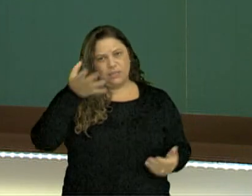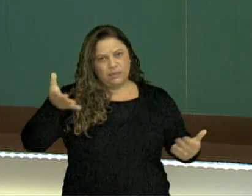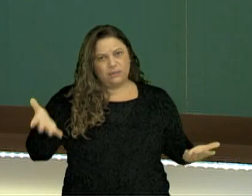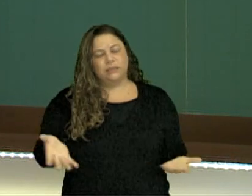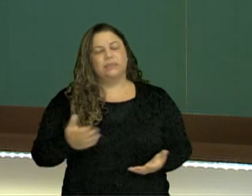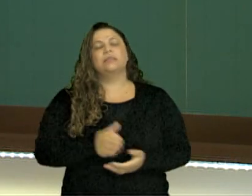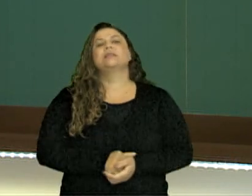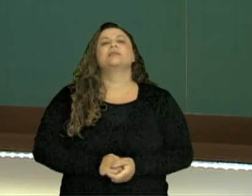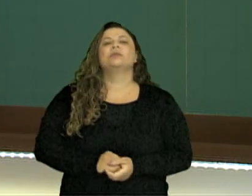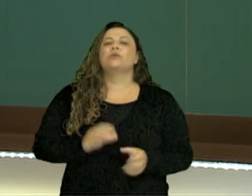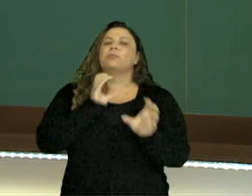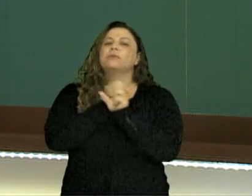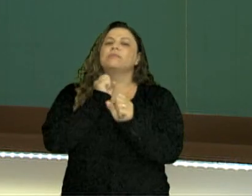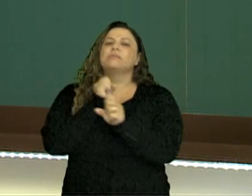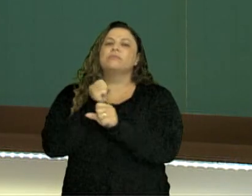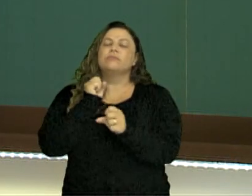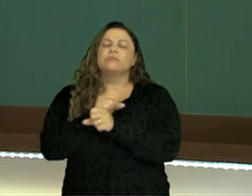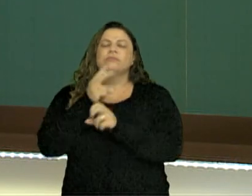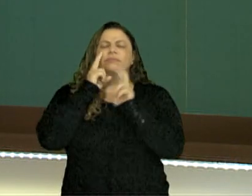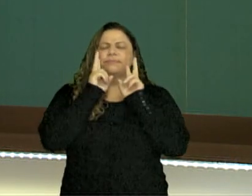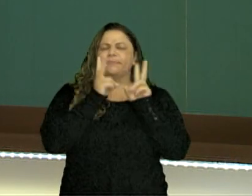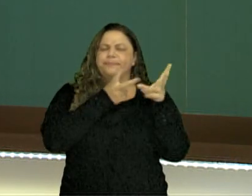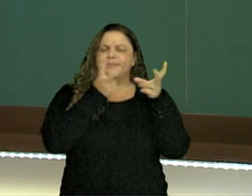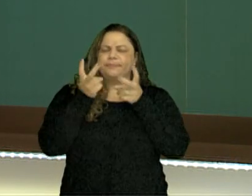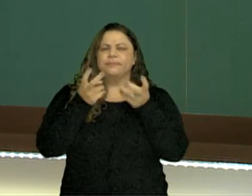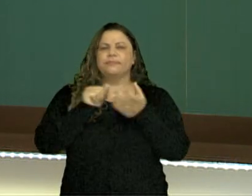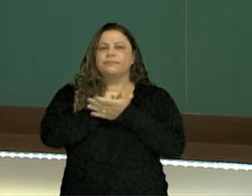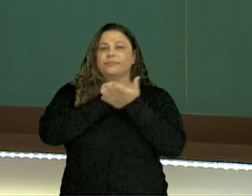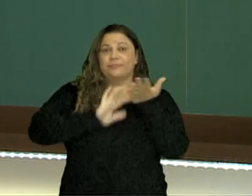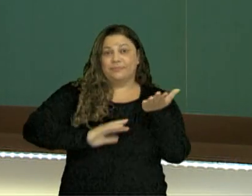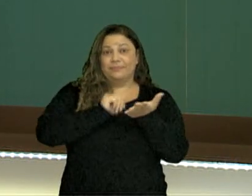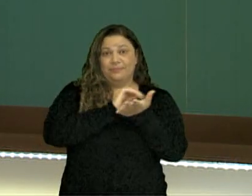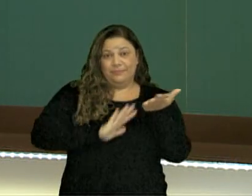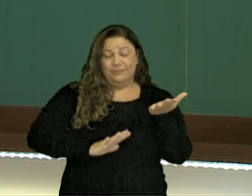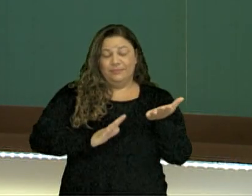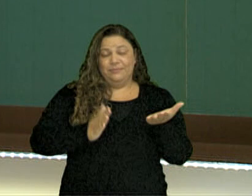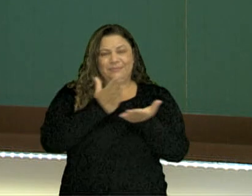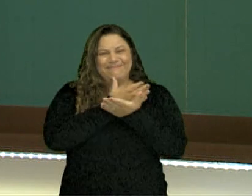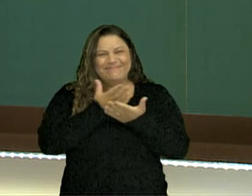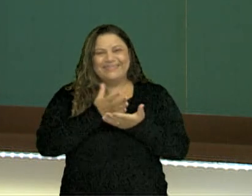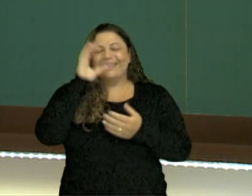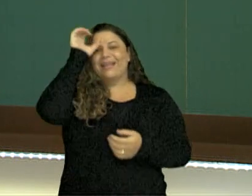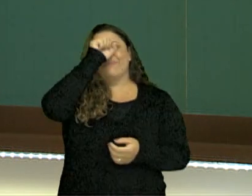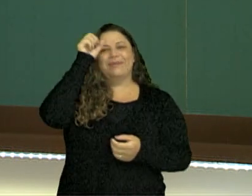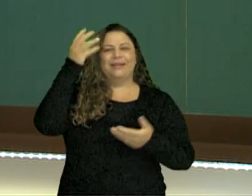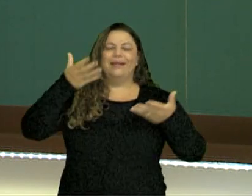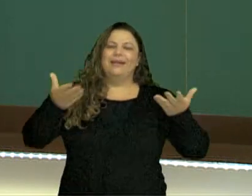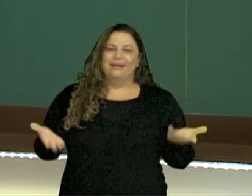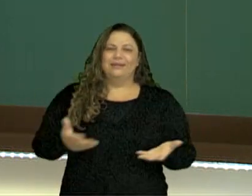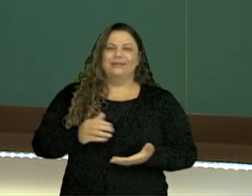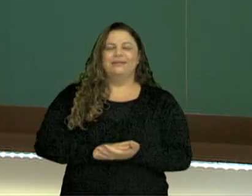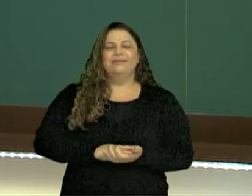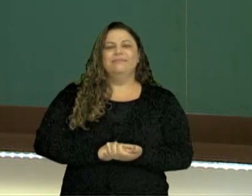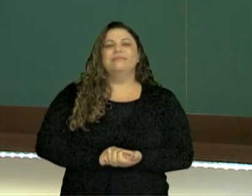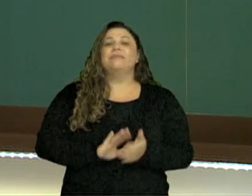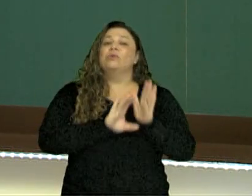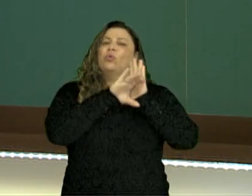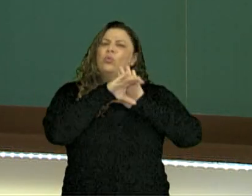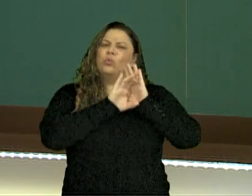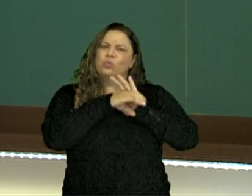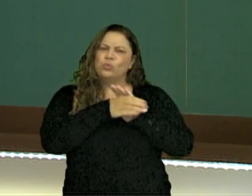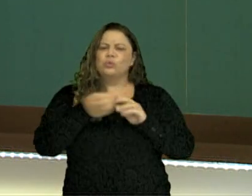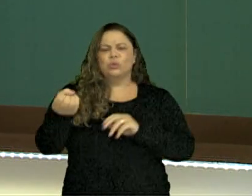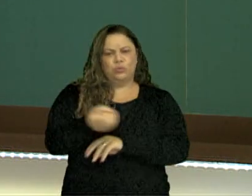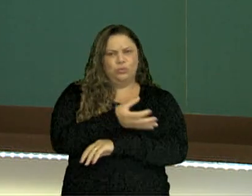fazer os nossos cálculos aqui. Vamos ver um exercício aqui para a gente poder aplicar este conceito, que é um